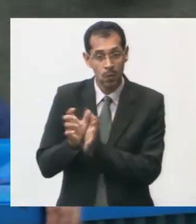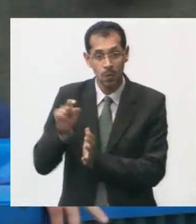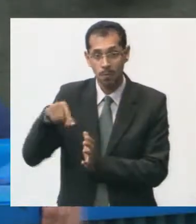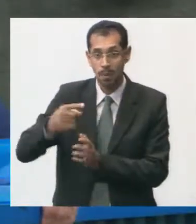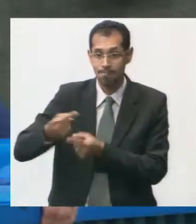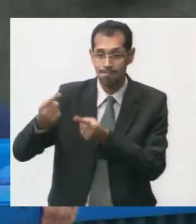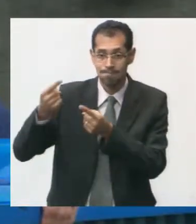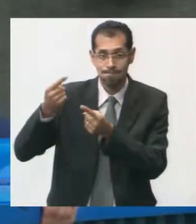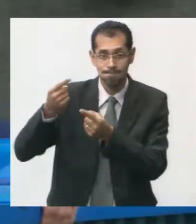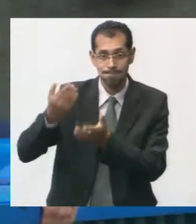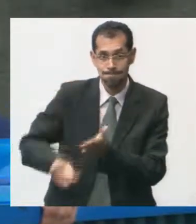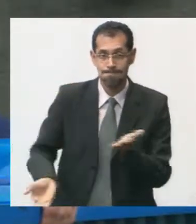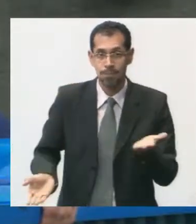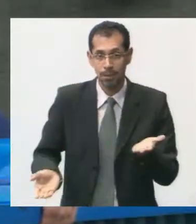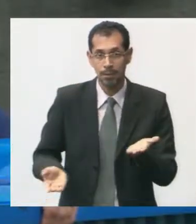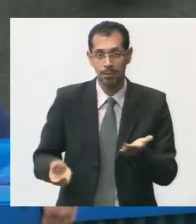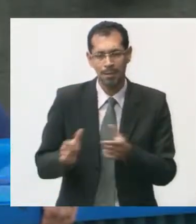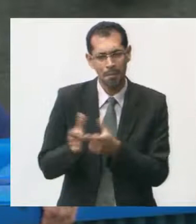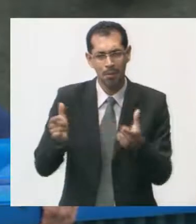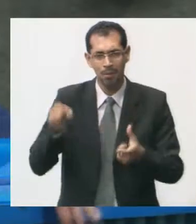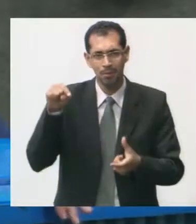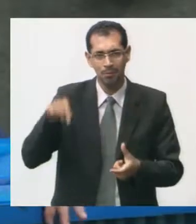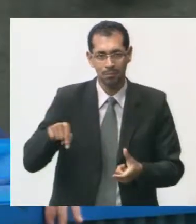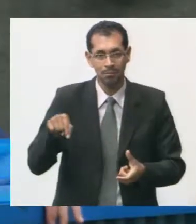em sua maioria,